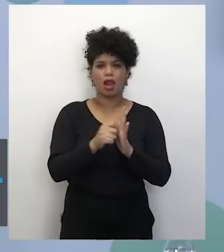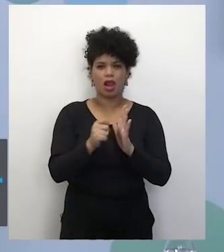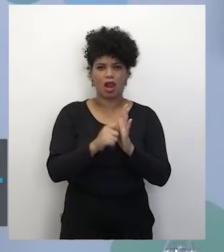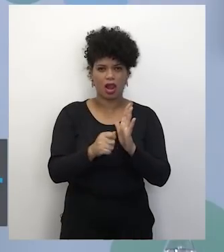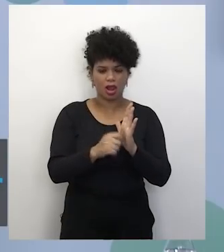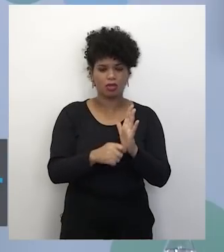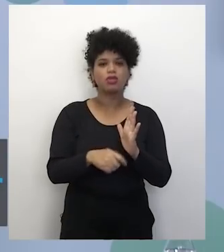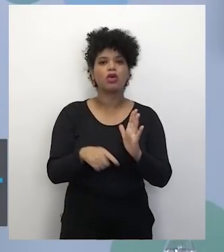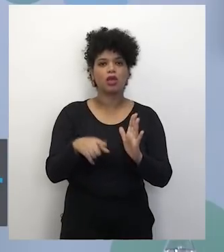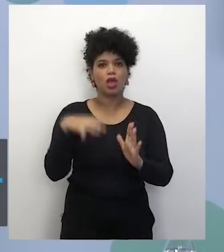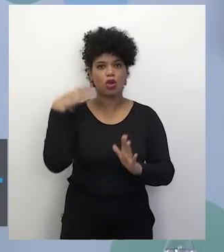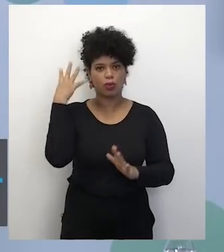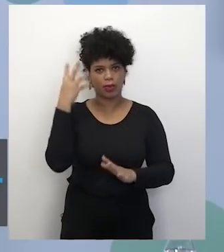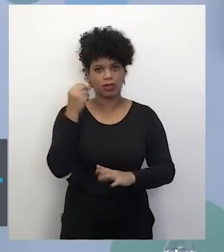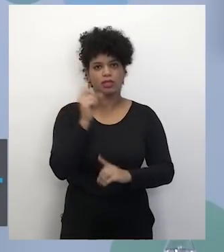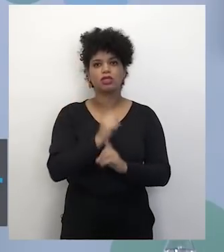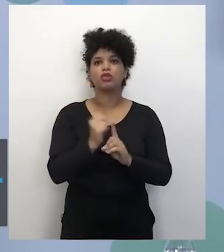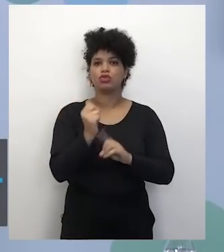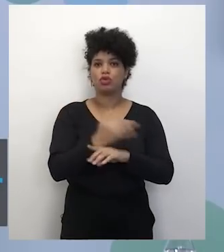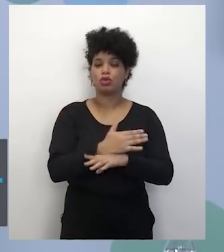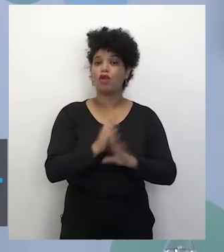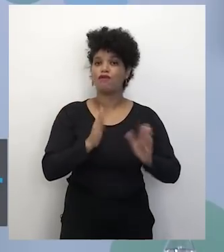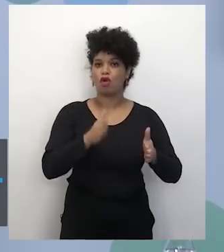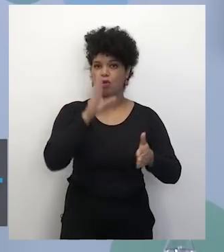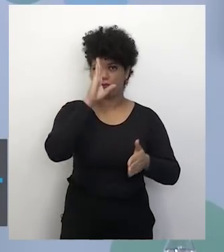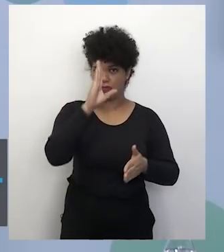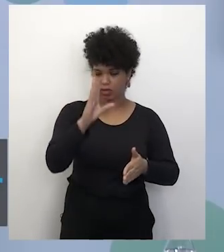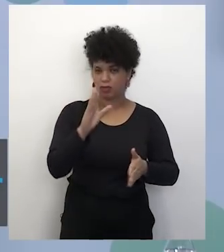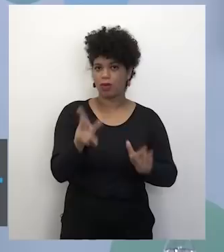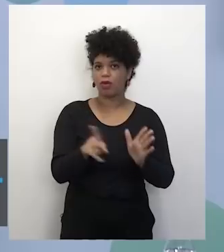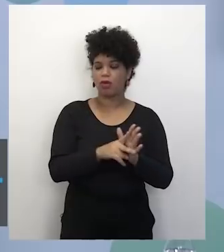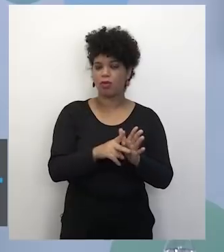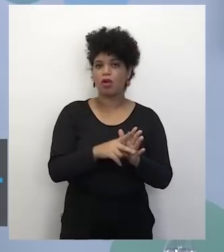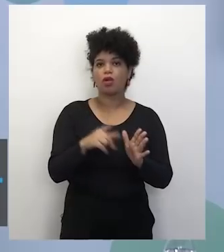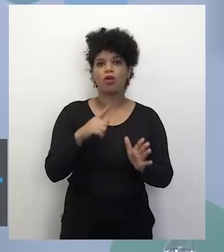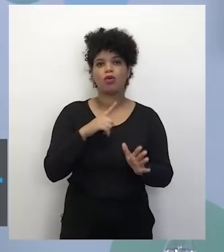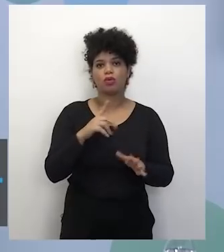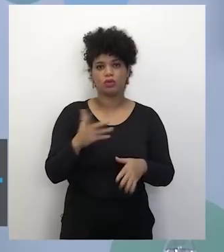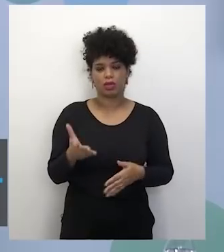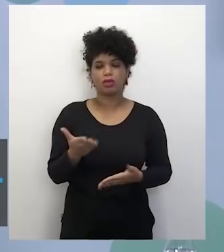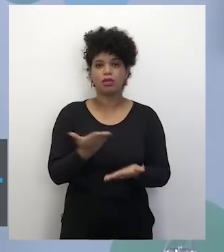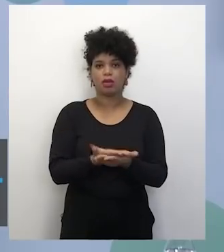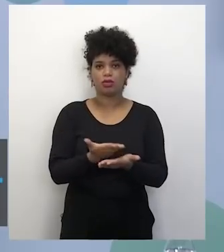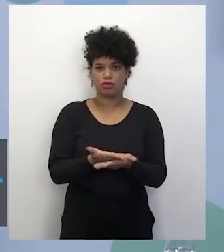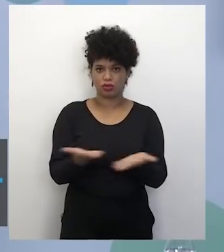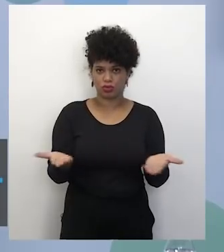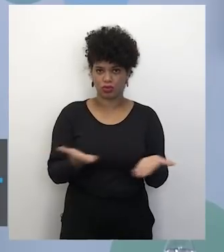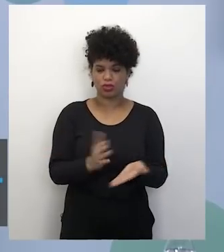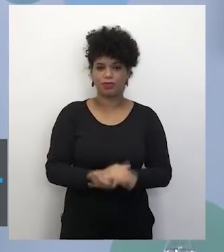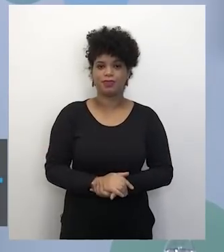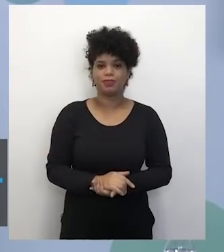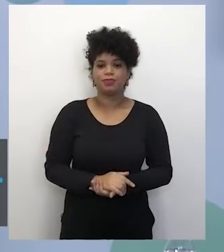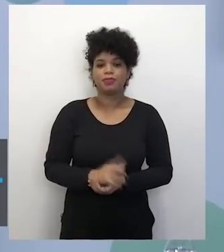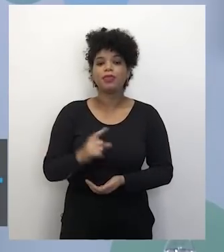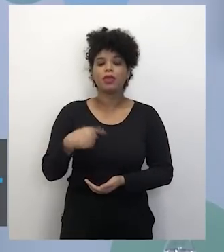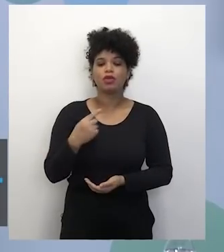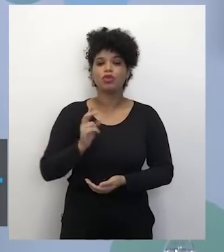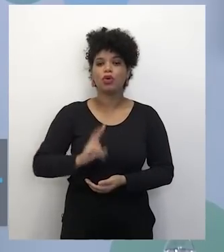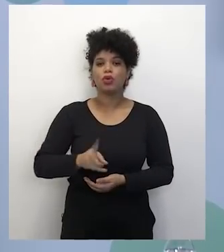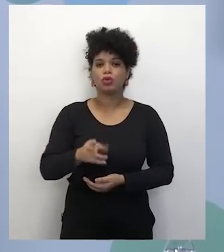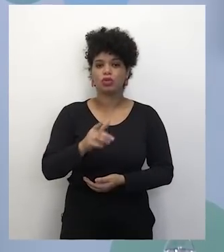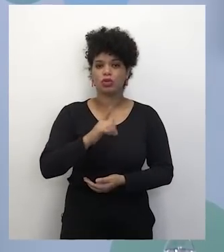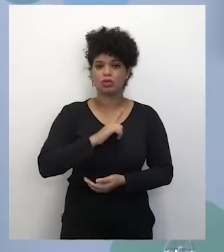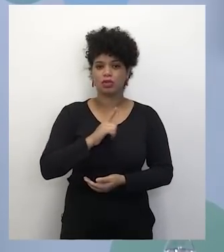é a competência em foco, ou seja, a competência envolvida nessa aula. Então, dando prosseguimento, está aí a